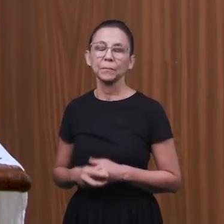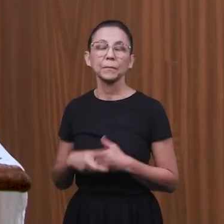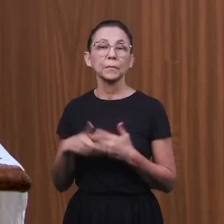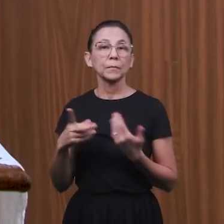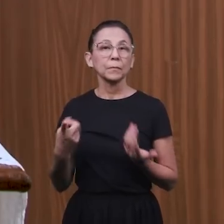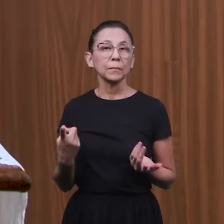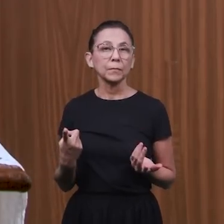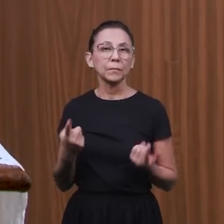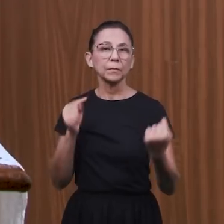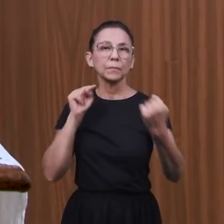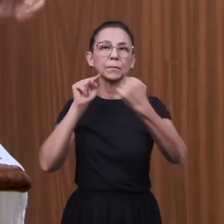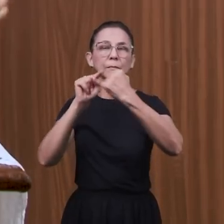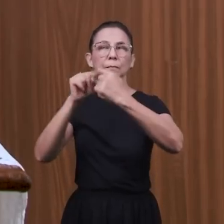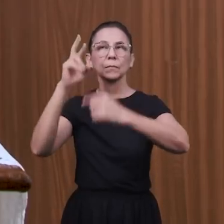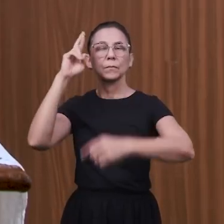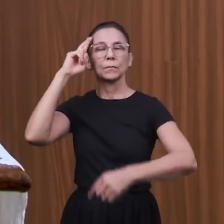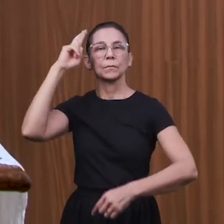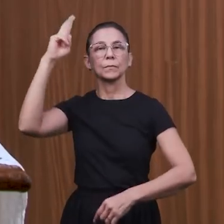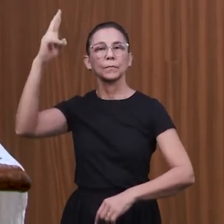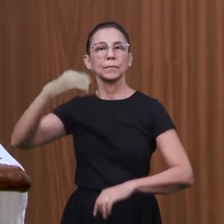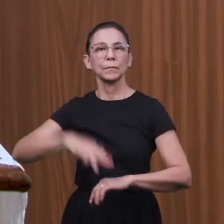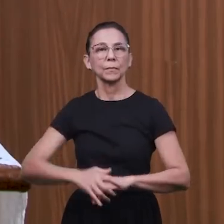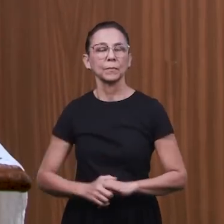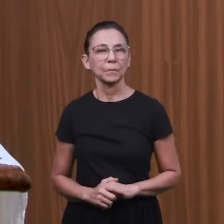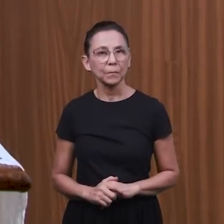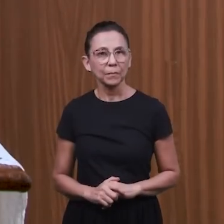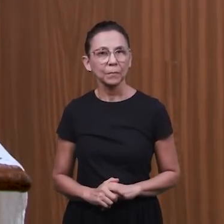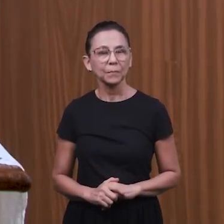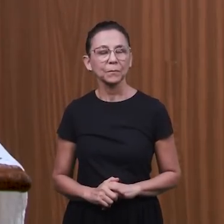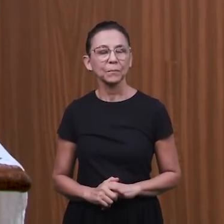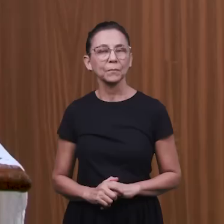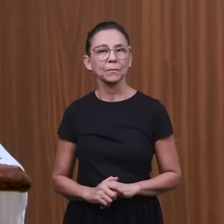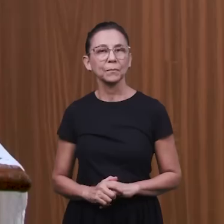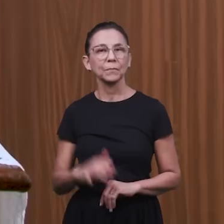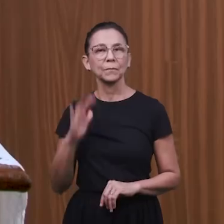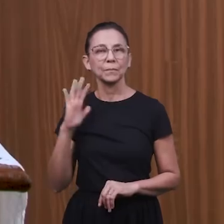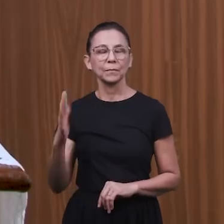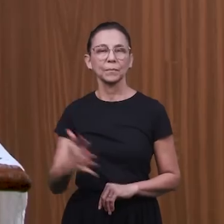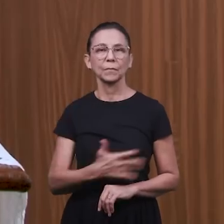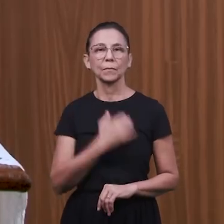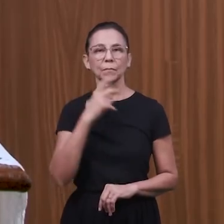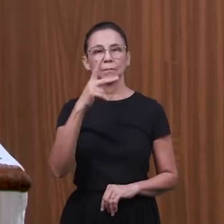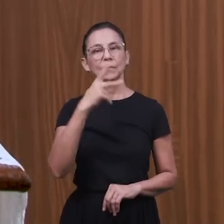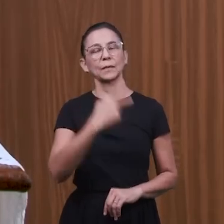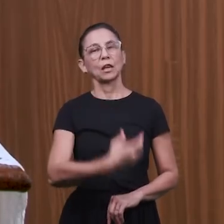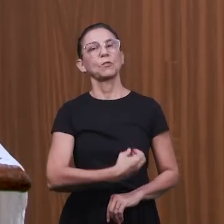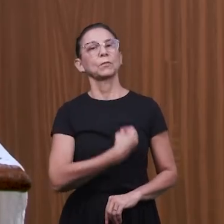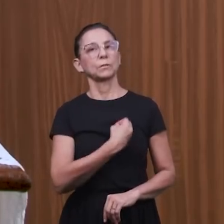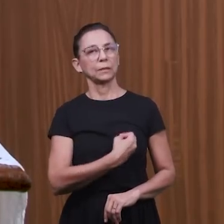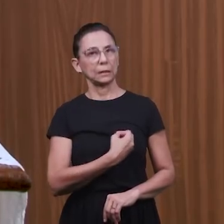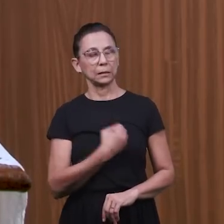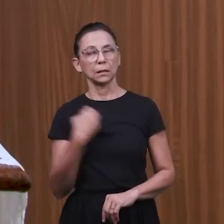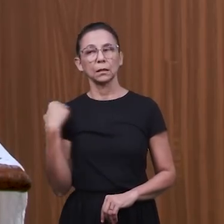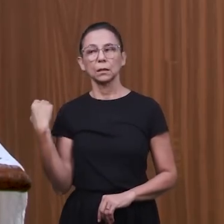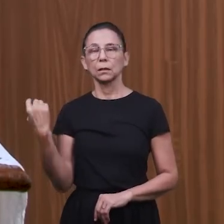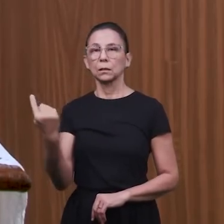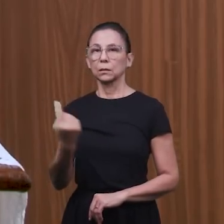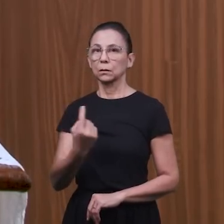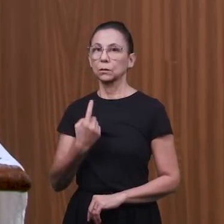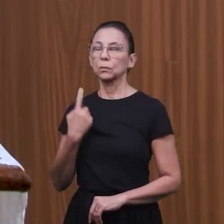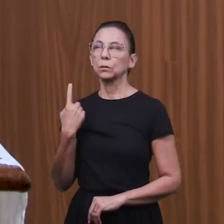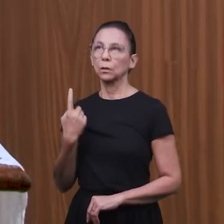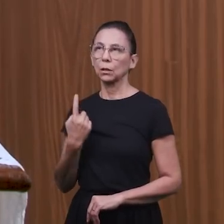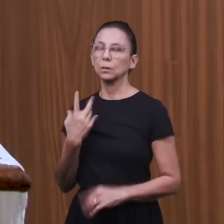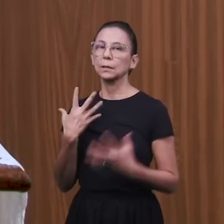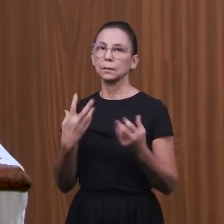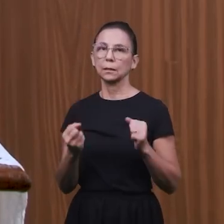marcador profético do Velho Testamento ou do Novo Testamento, mas ser o Senhor da sua vida. Nós temos a este